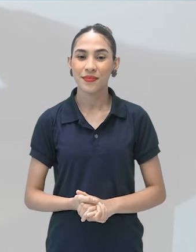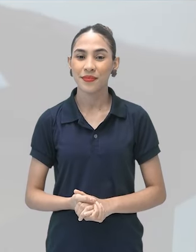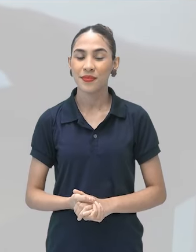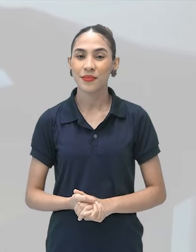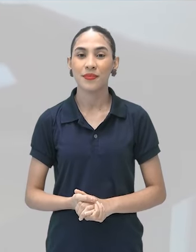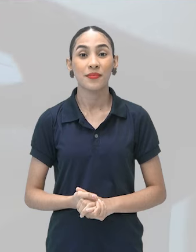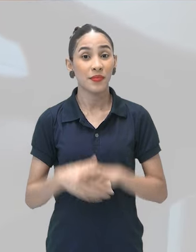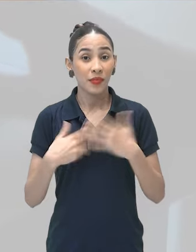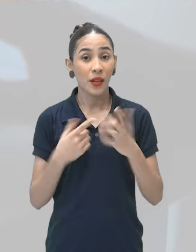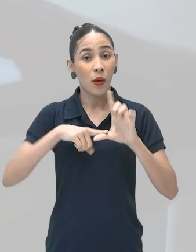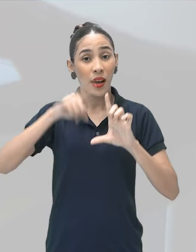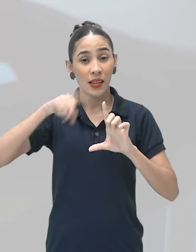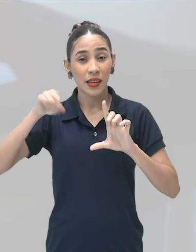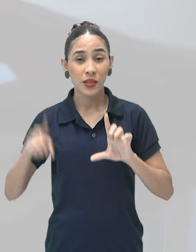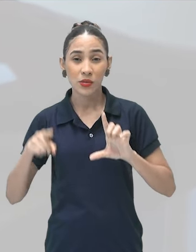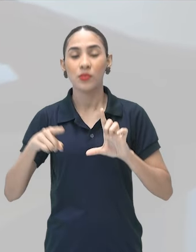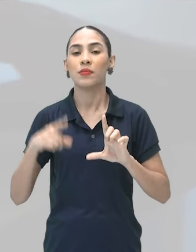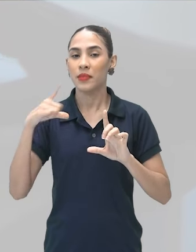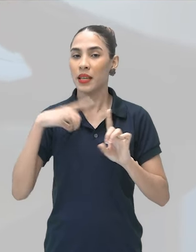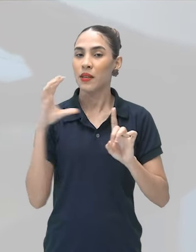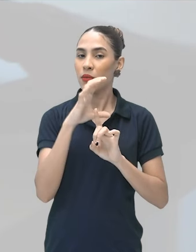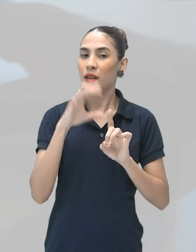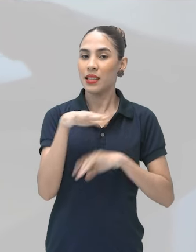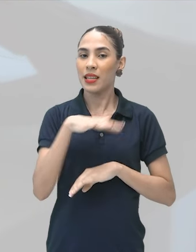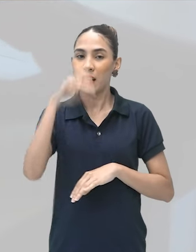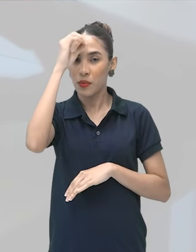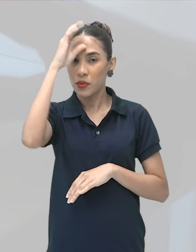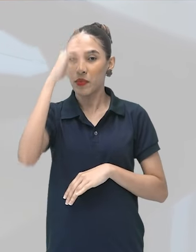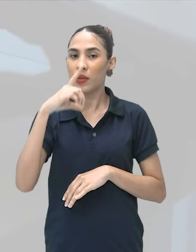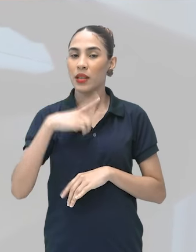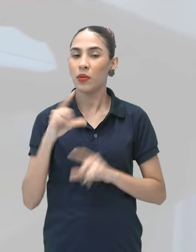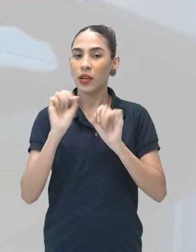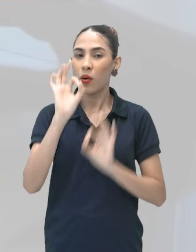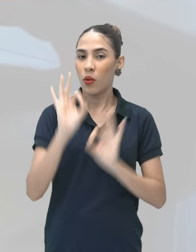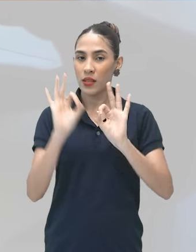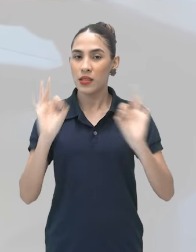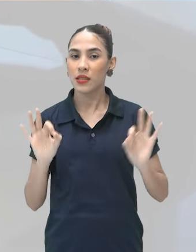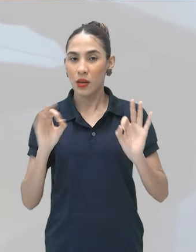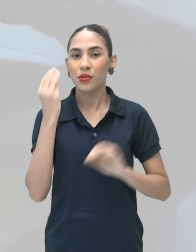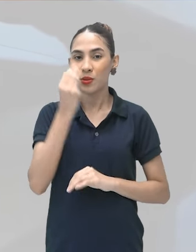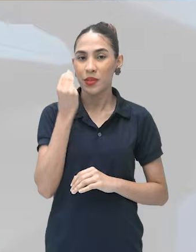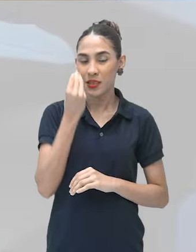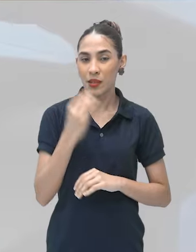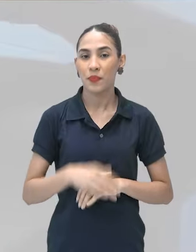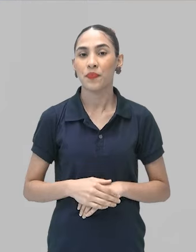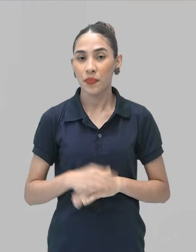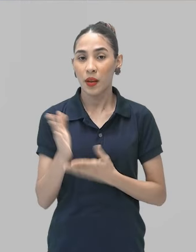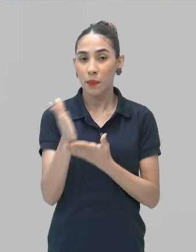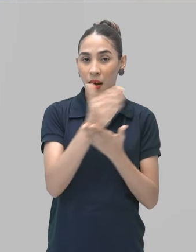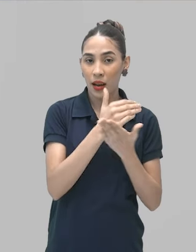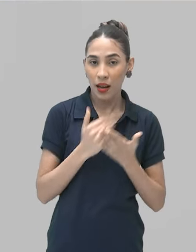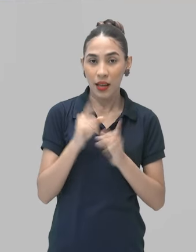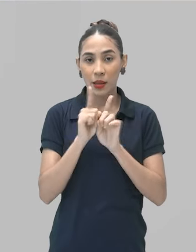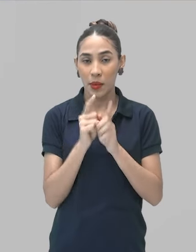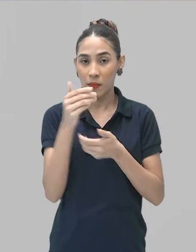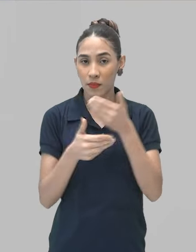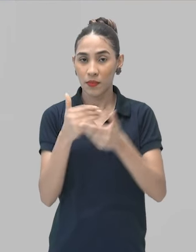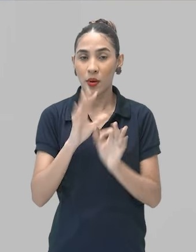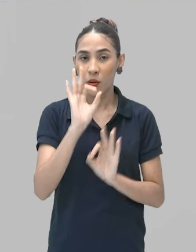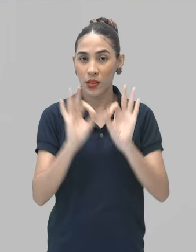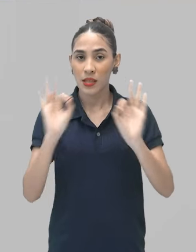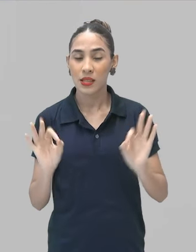A estatística está presente em áreas do conhecimento que envolvem planejamento de experimentos, coleta, processamento e